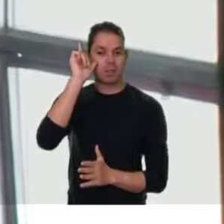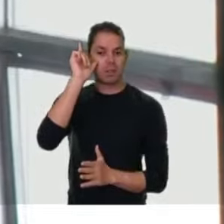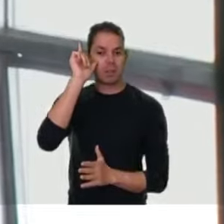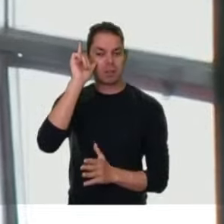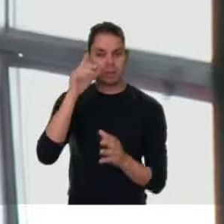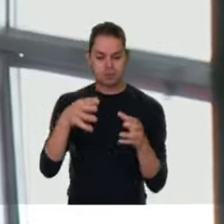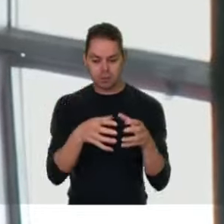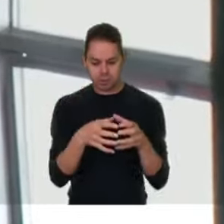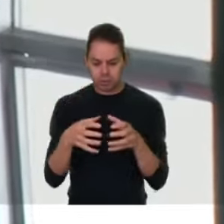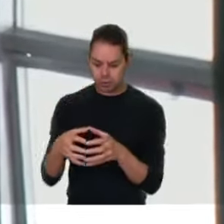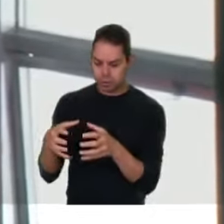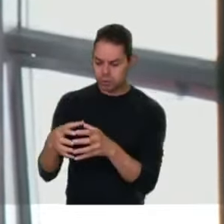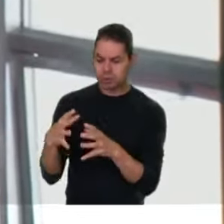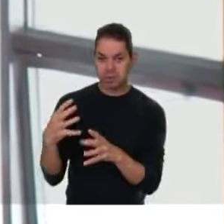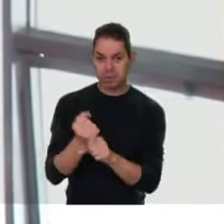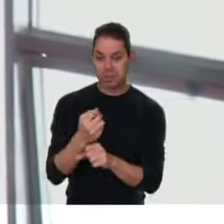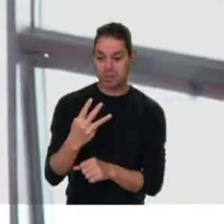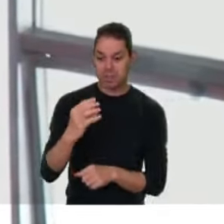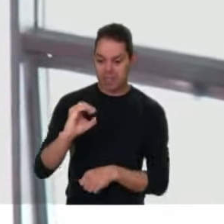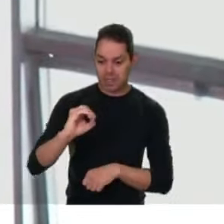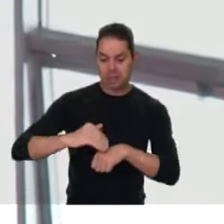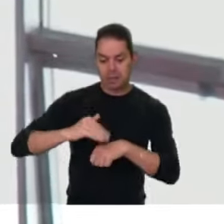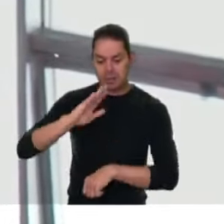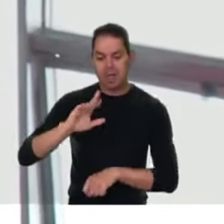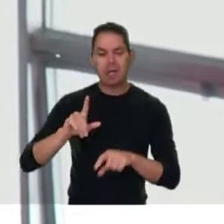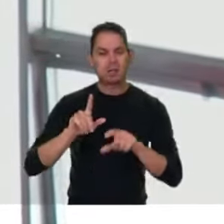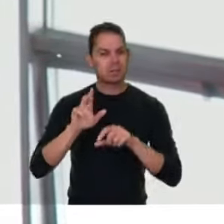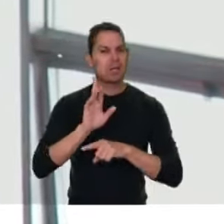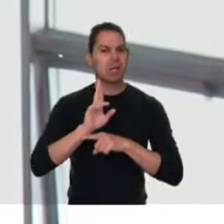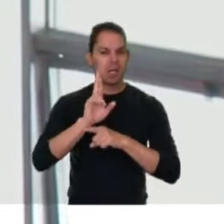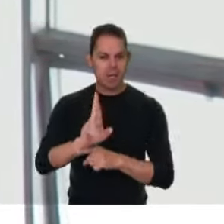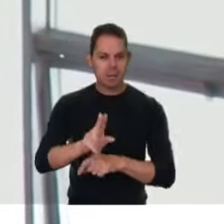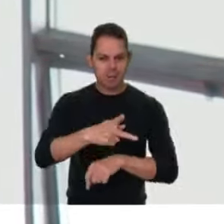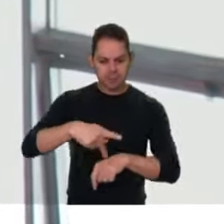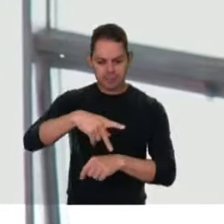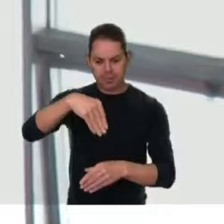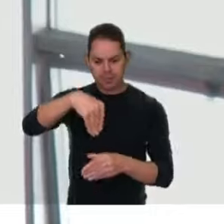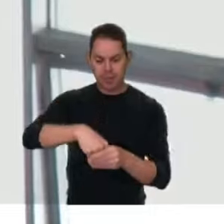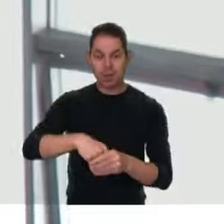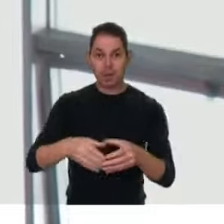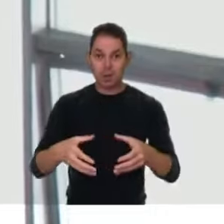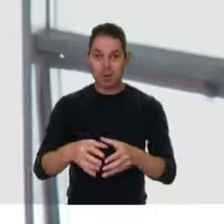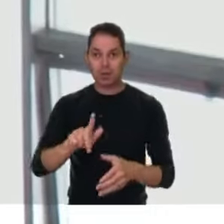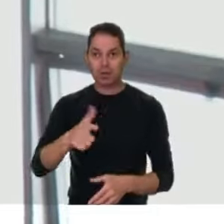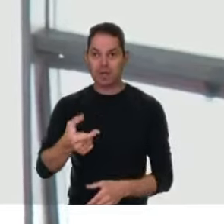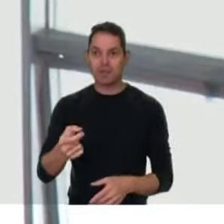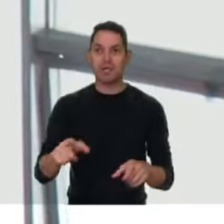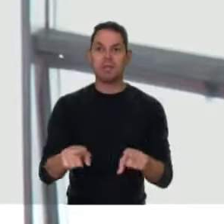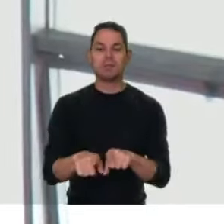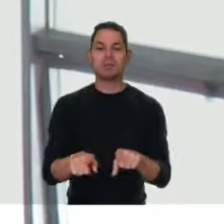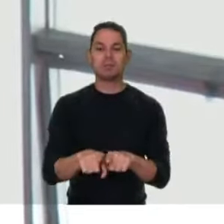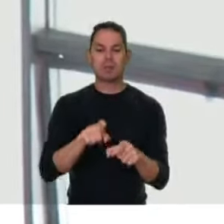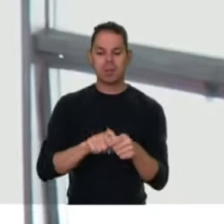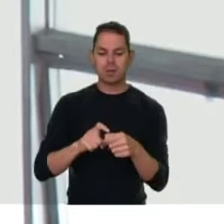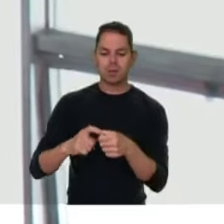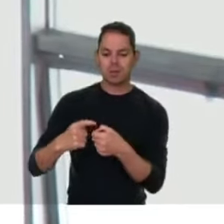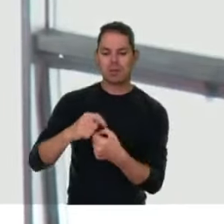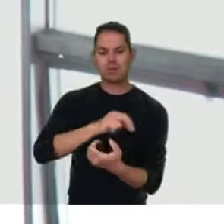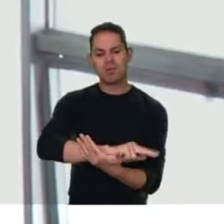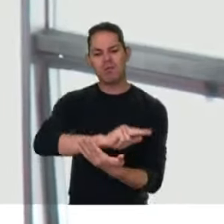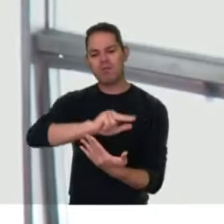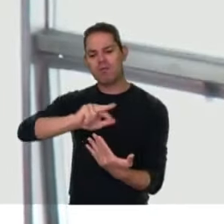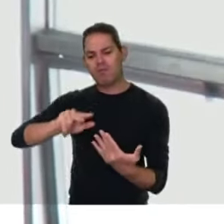comitivas entre as representações parlamentares dos países que integram o G20 mas também outros organismos é predispostos a